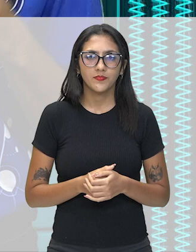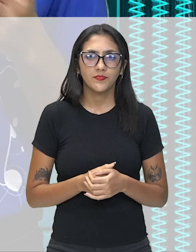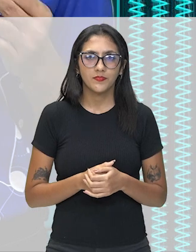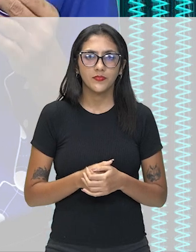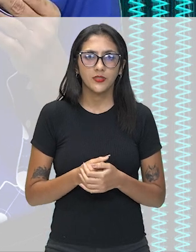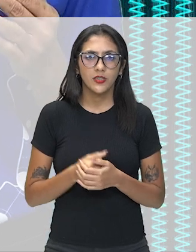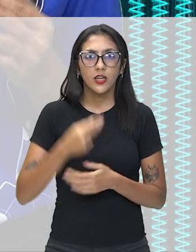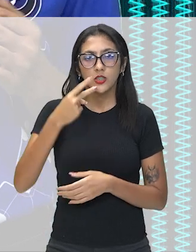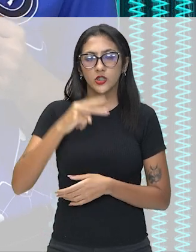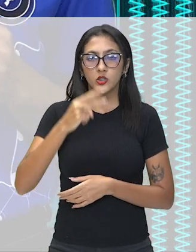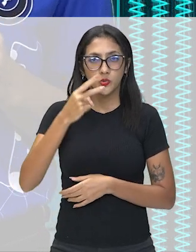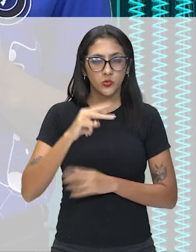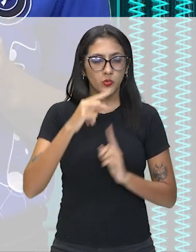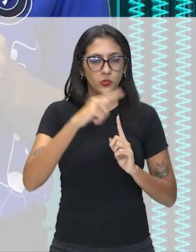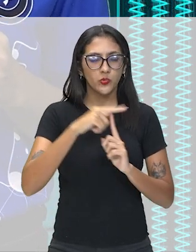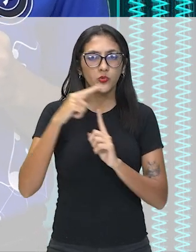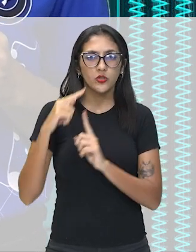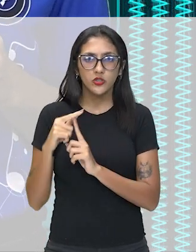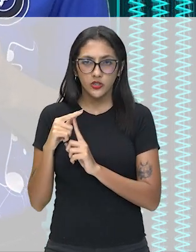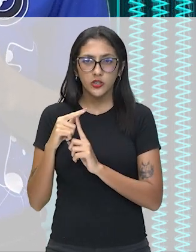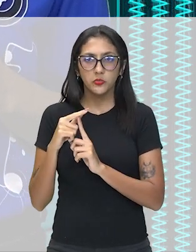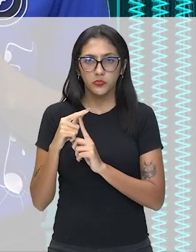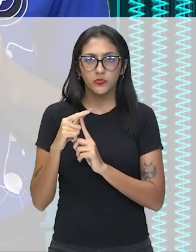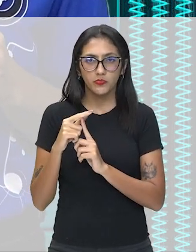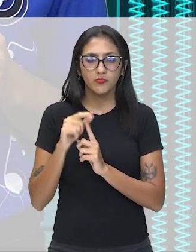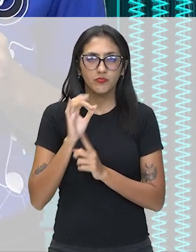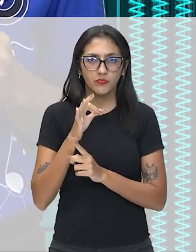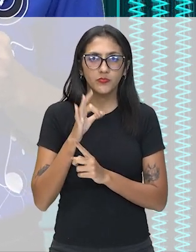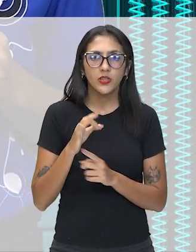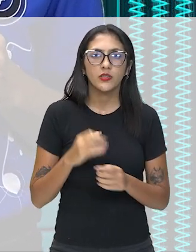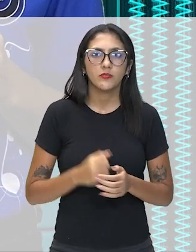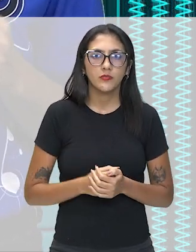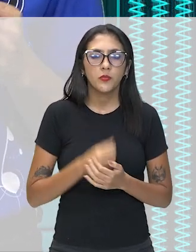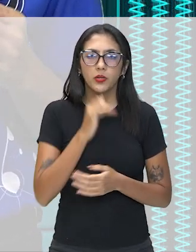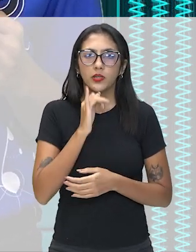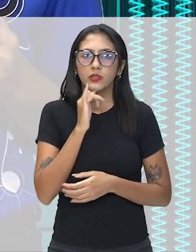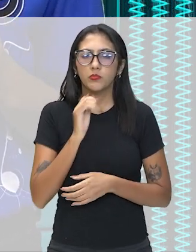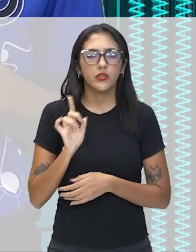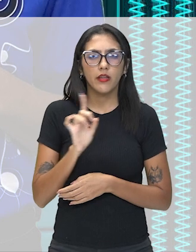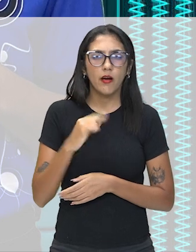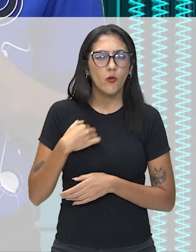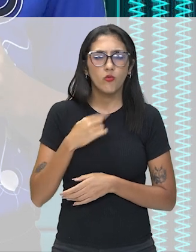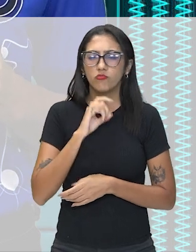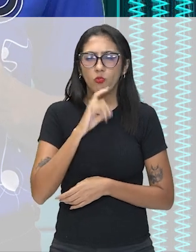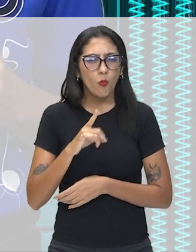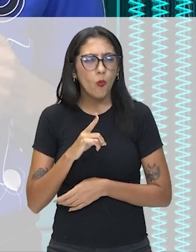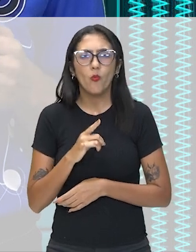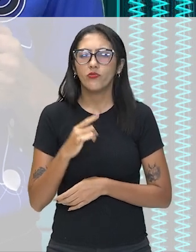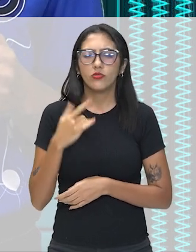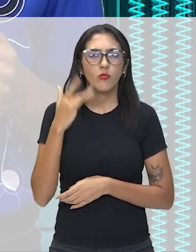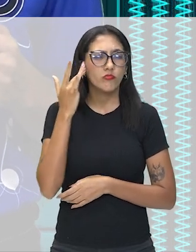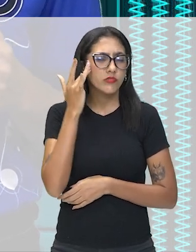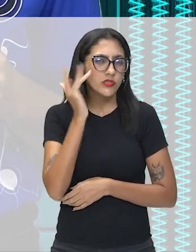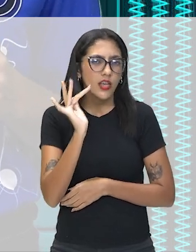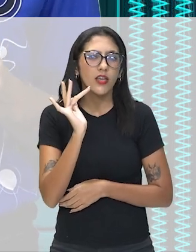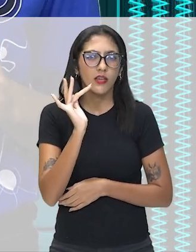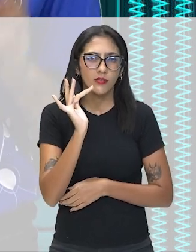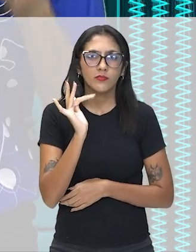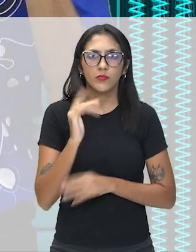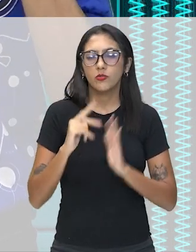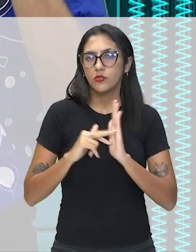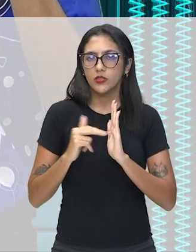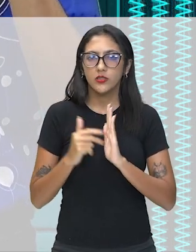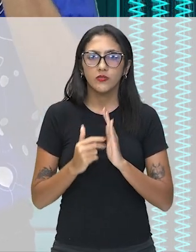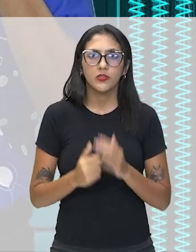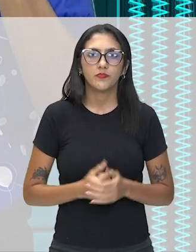No, I can't. Não, eu não consigo. Não, eu não posso. Não, eu não sei. No, I can't.